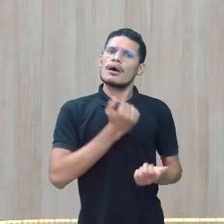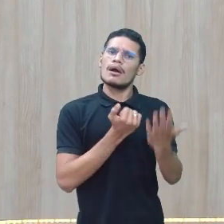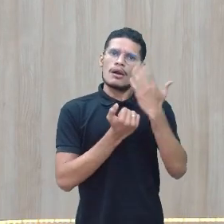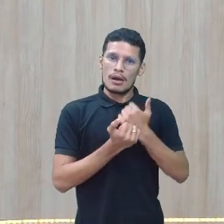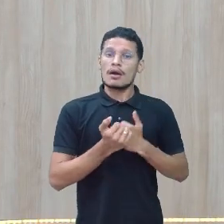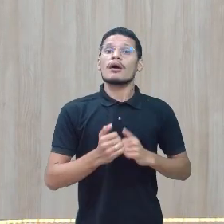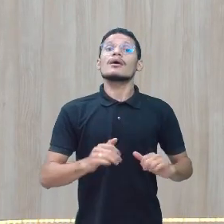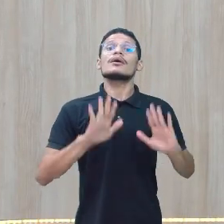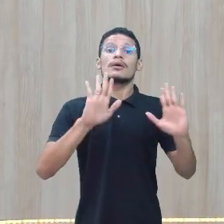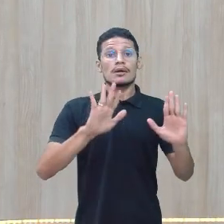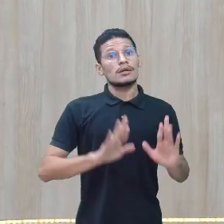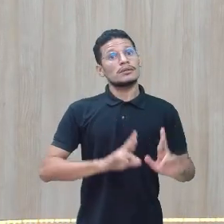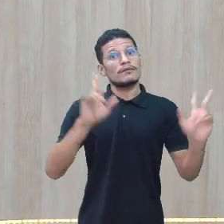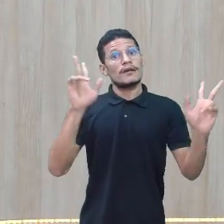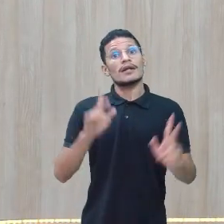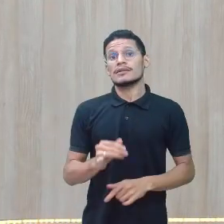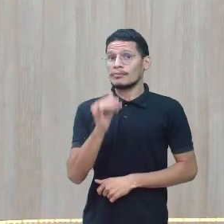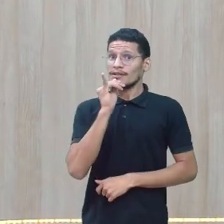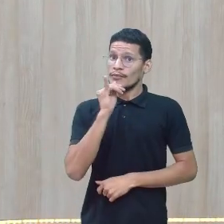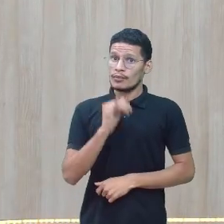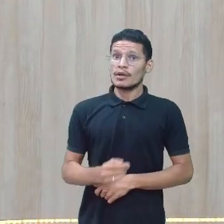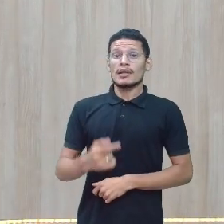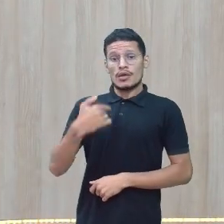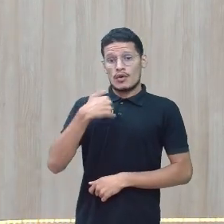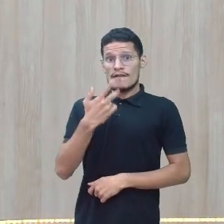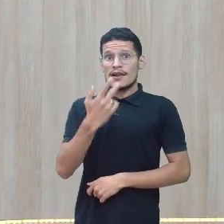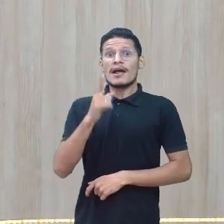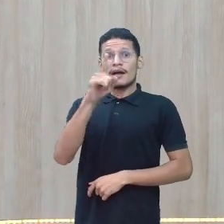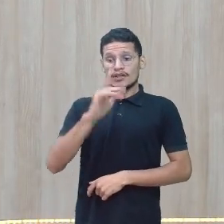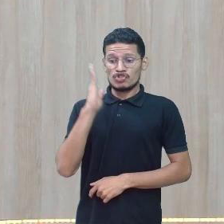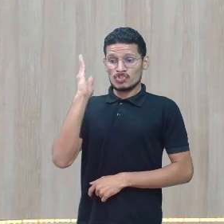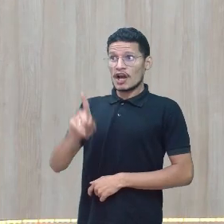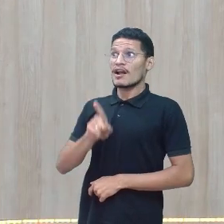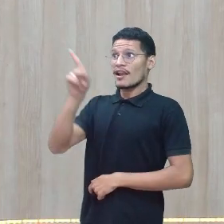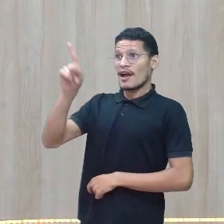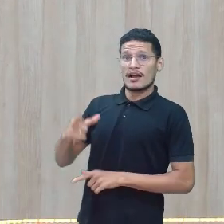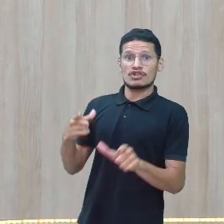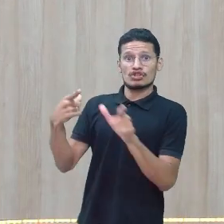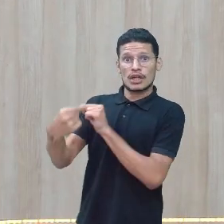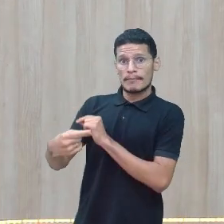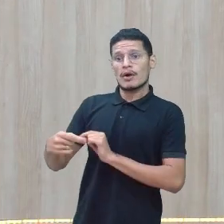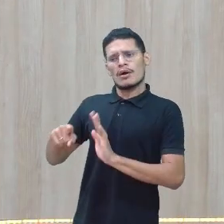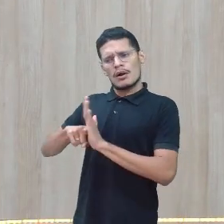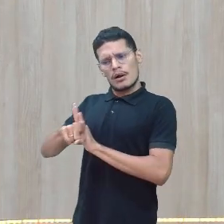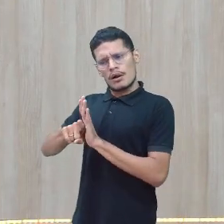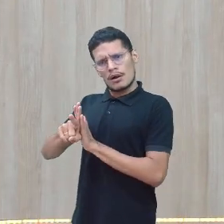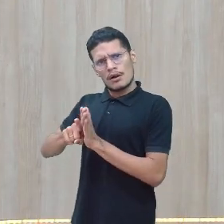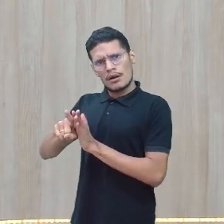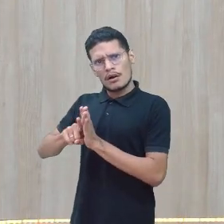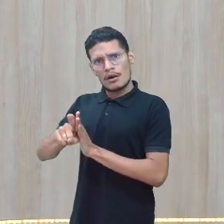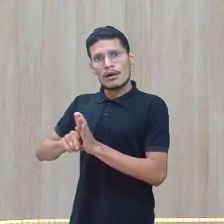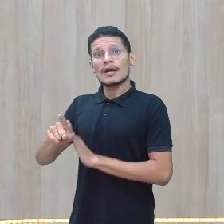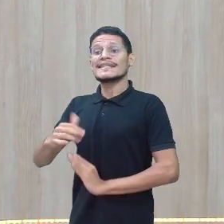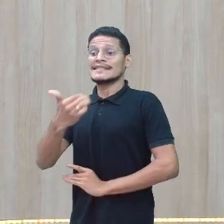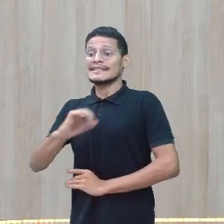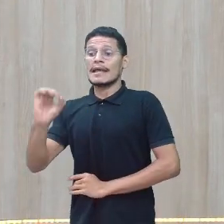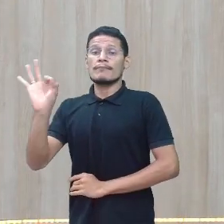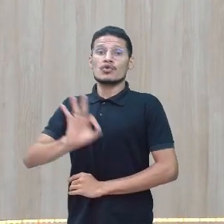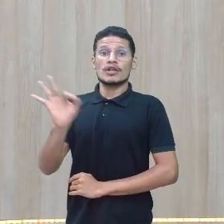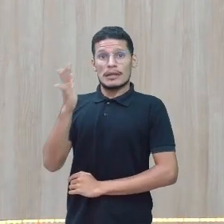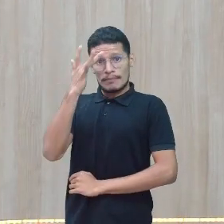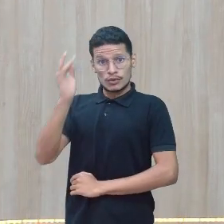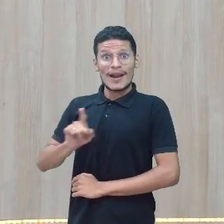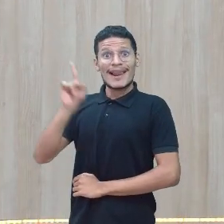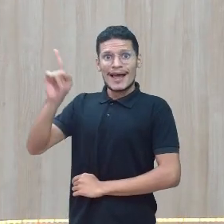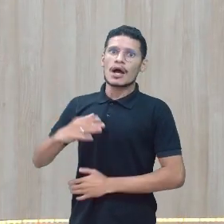exemplo. Diferente de eu dizer que essa pesquisa foi feita no Japão, e aí a gente dizer assim, olha, 100% das pessoas